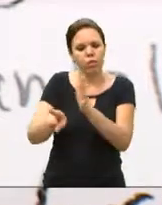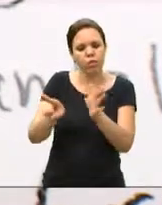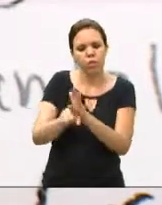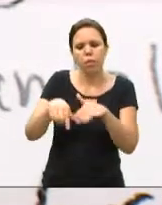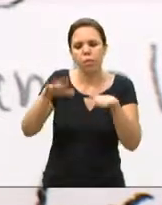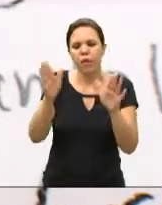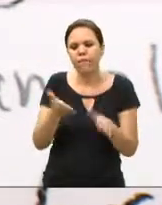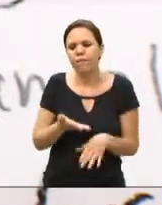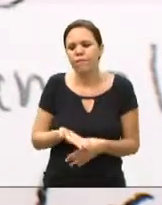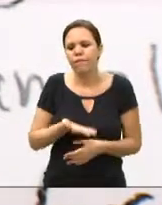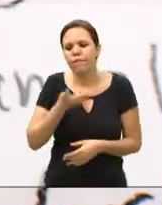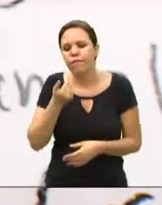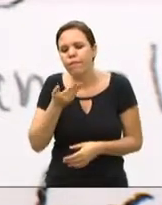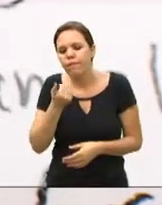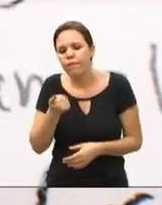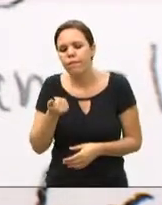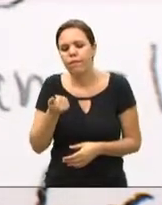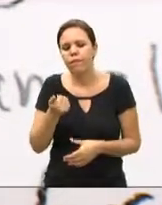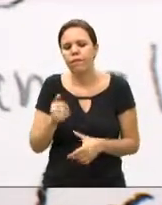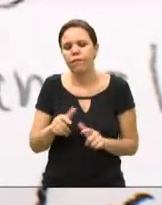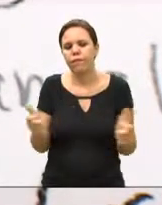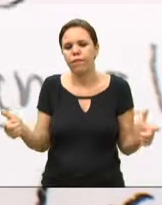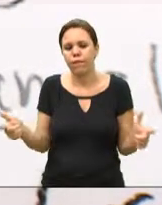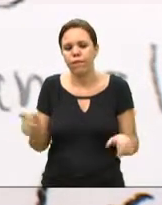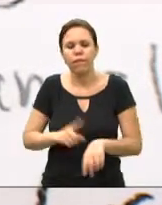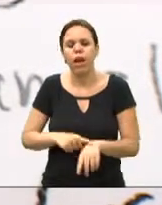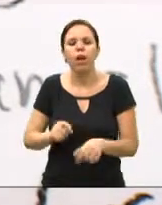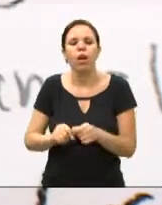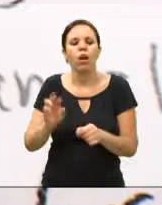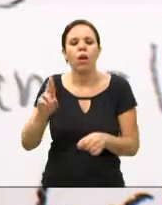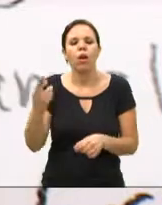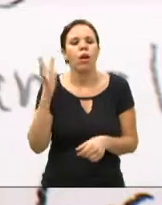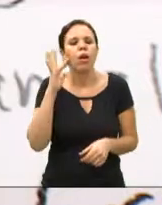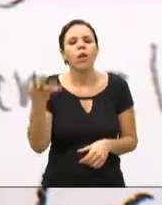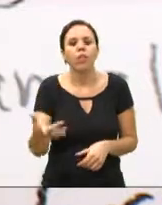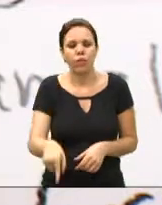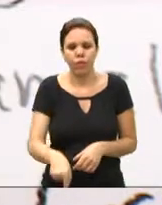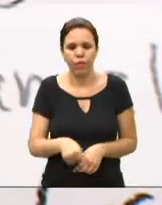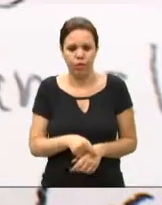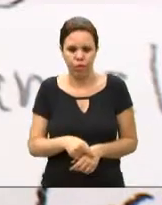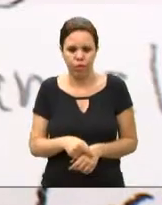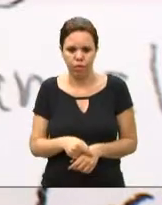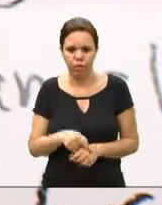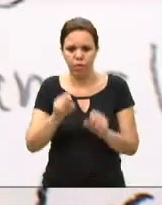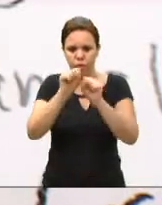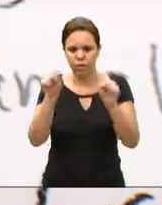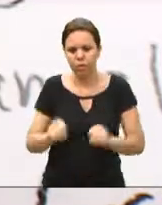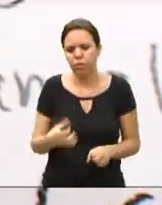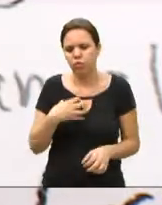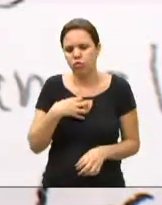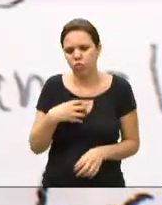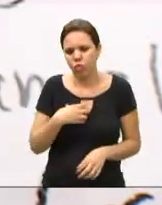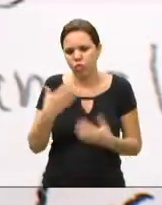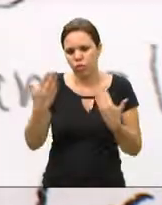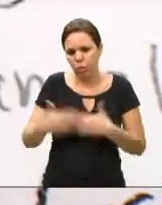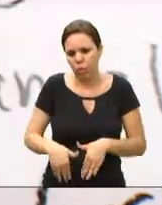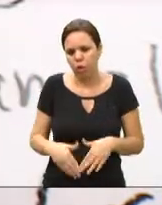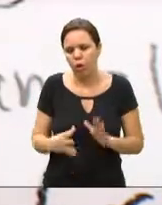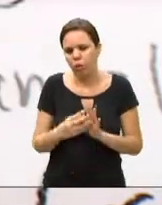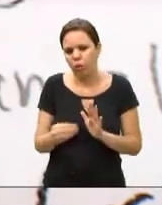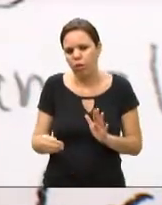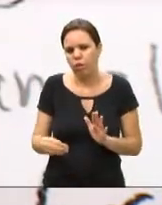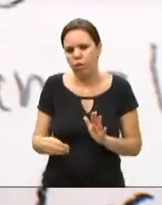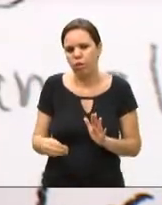tem uma facilidade um pouco maior, né, na hora de resolver. Por quê? Porque pelo sistema da prova ser um sistema TRI,